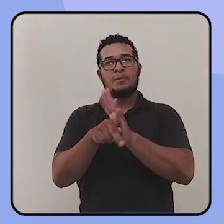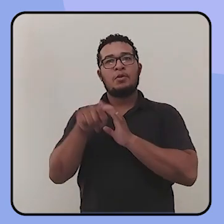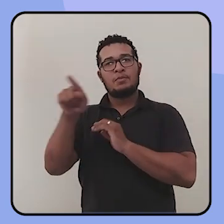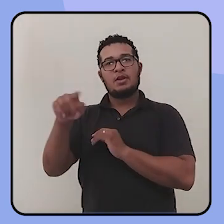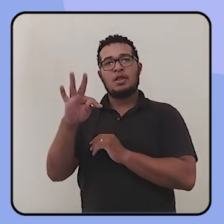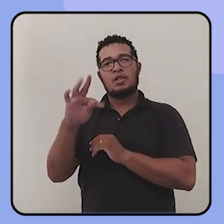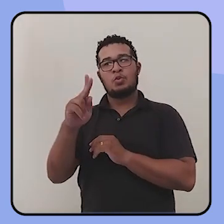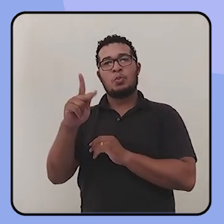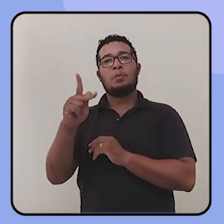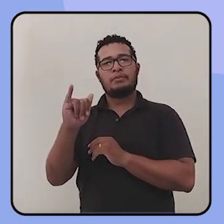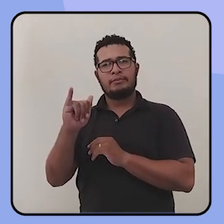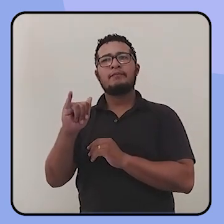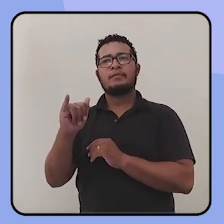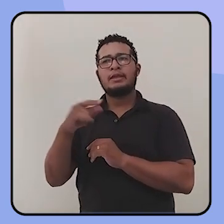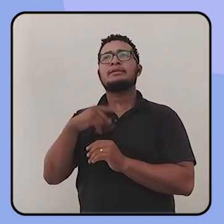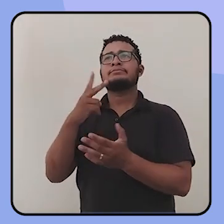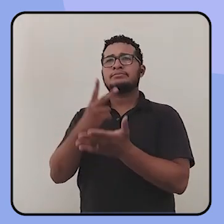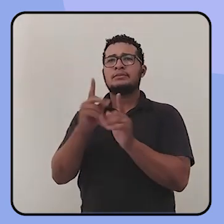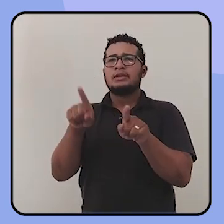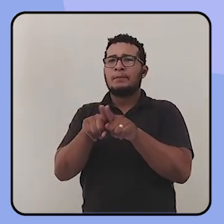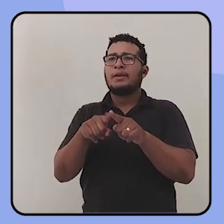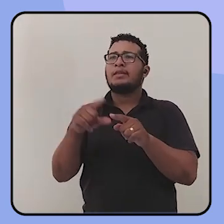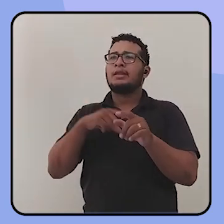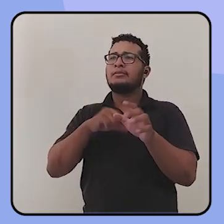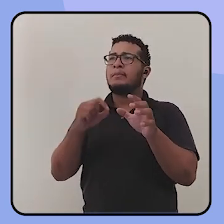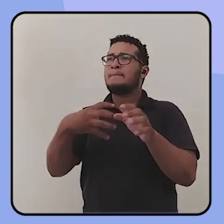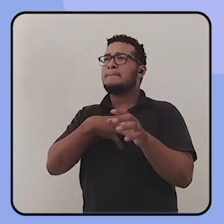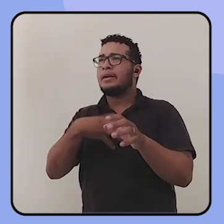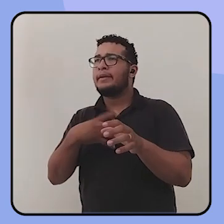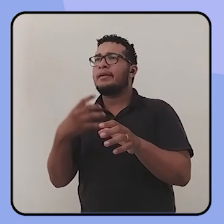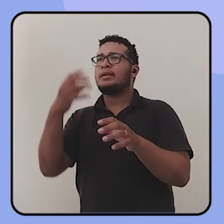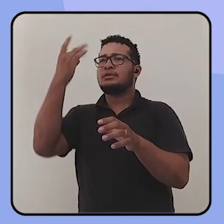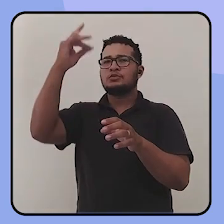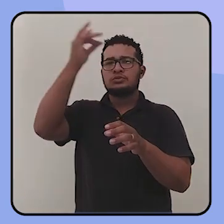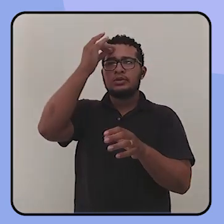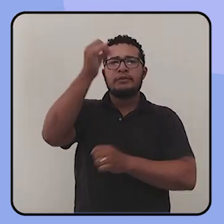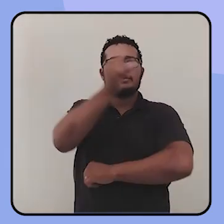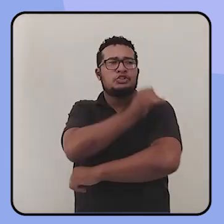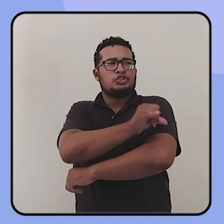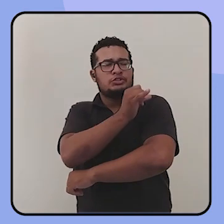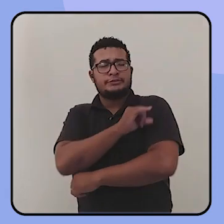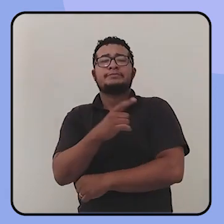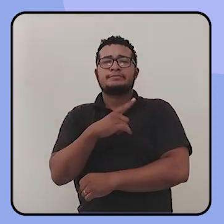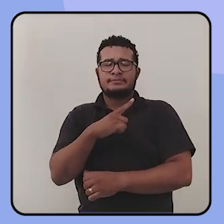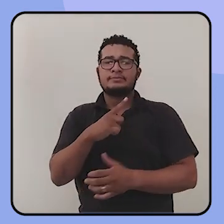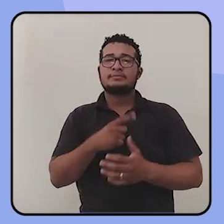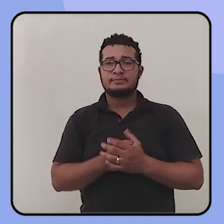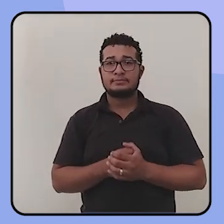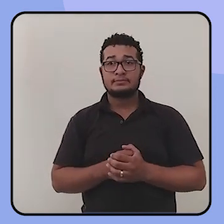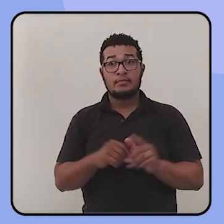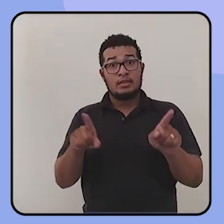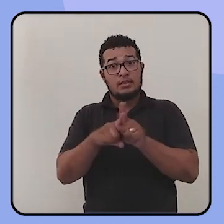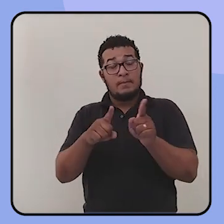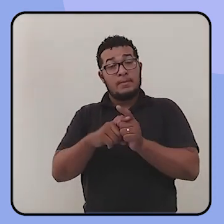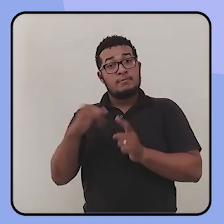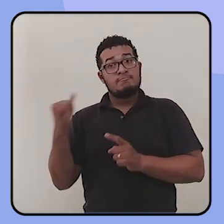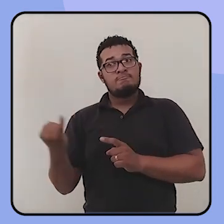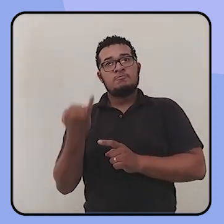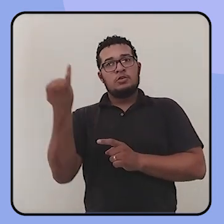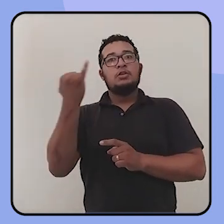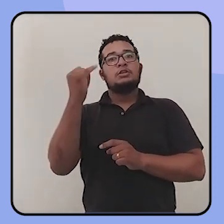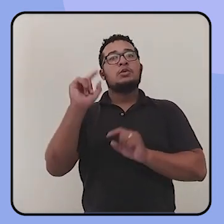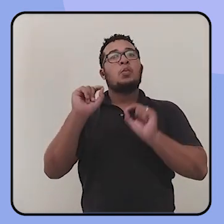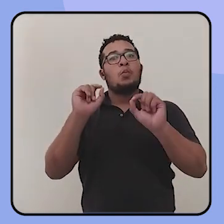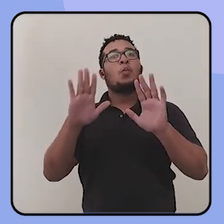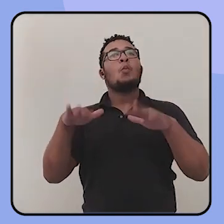Bahia, Espírito Santo, Rio de Janeiro, enfim, quase todo o nosso litoral. Outra tradição muito importante que havia no nosso estado, e era uma